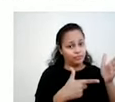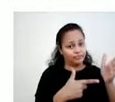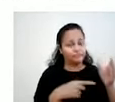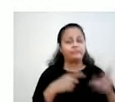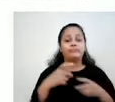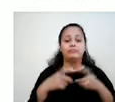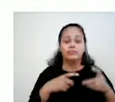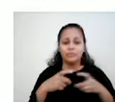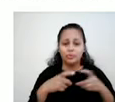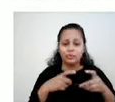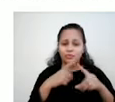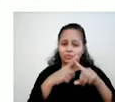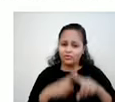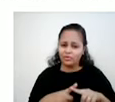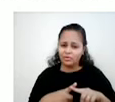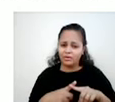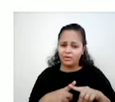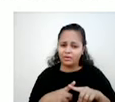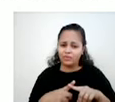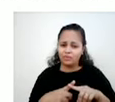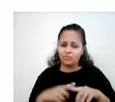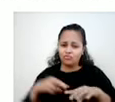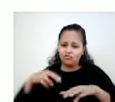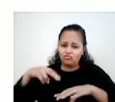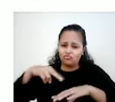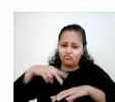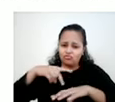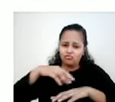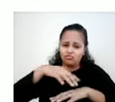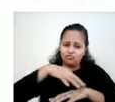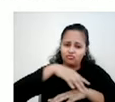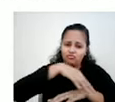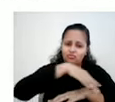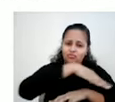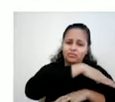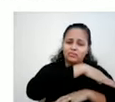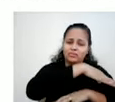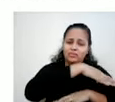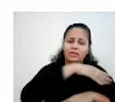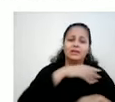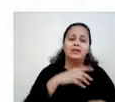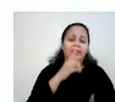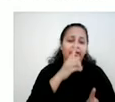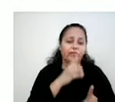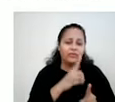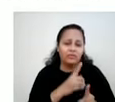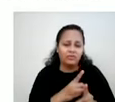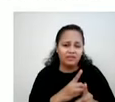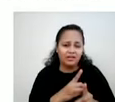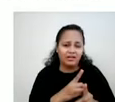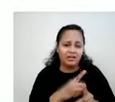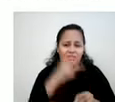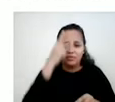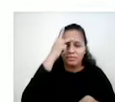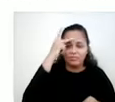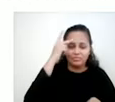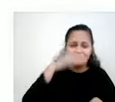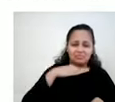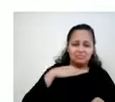Os cruzados avançavam em silêncio, encontrando por todas as partes ossadas humanas, trapos